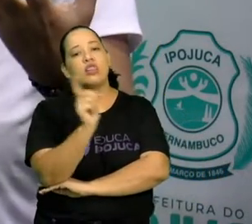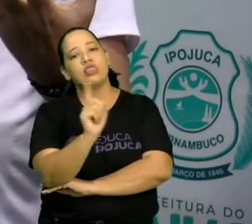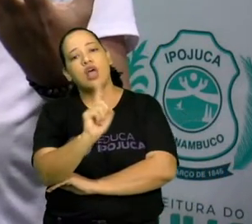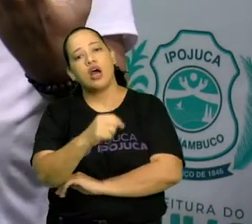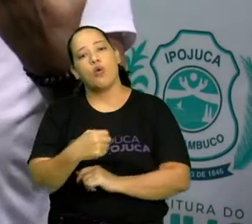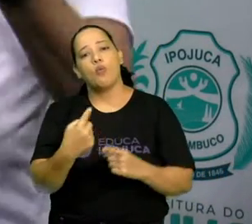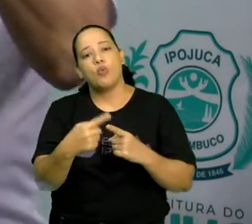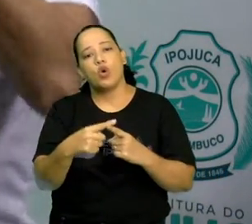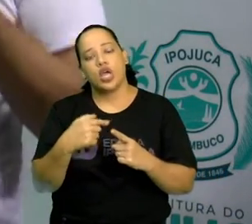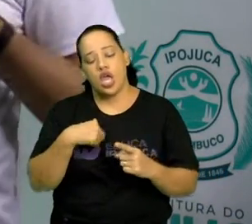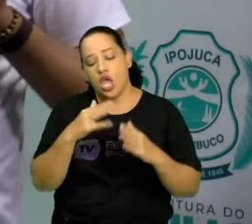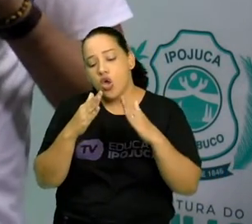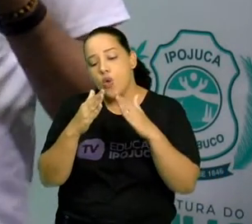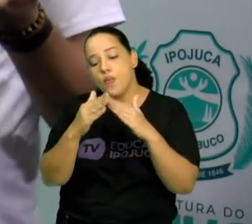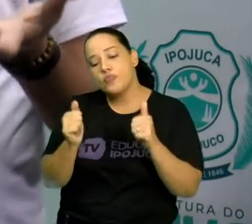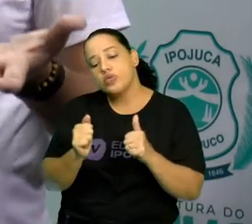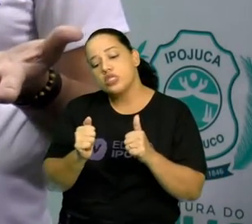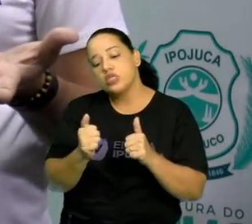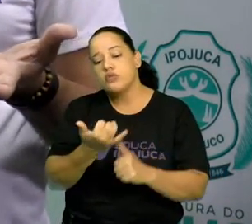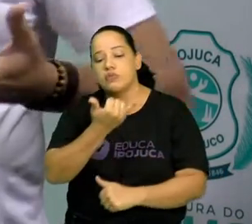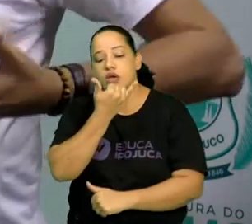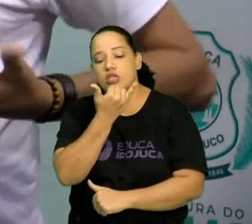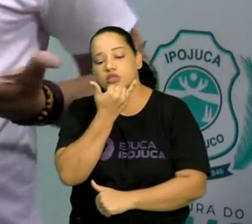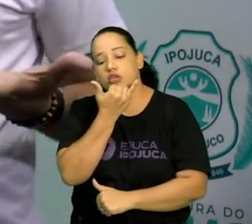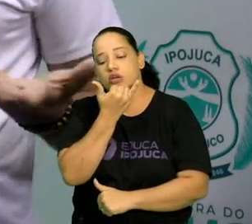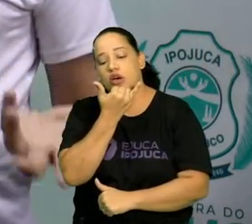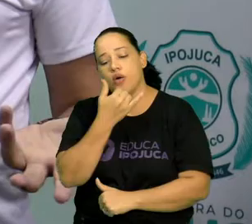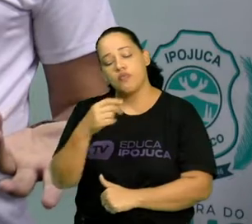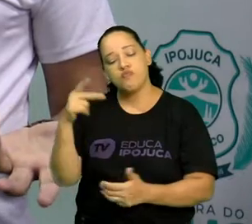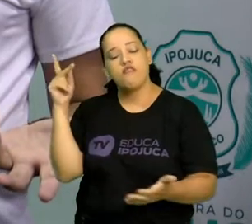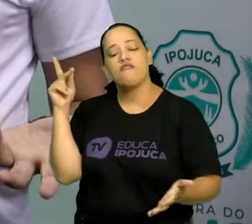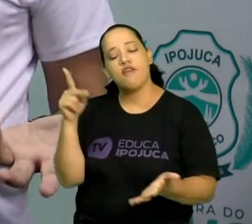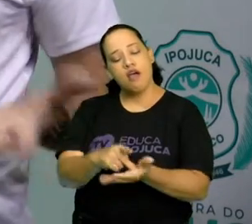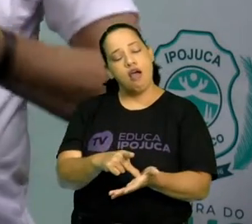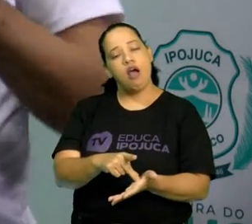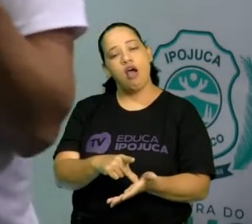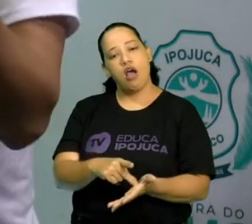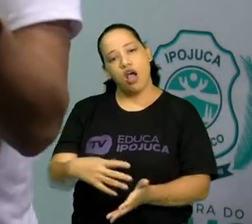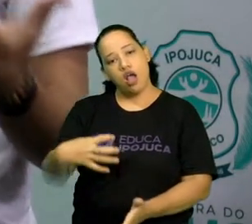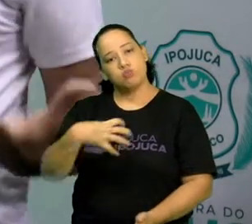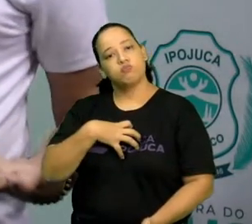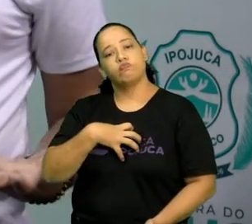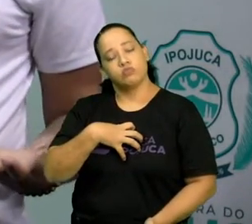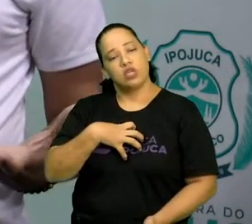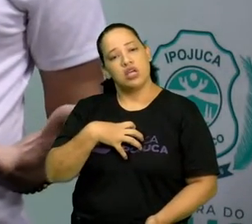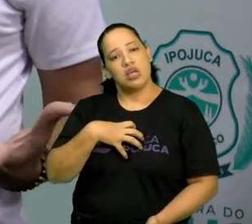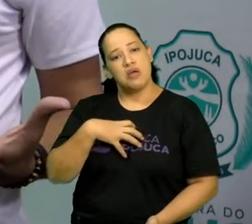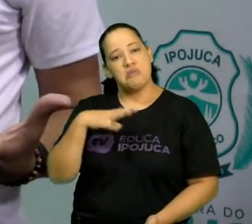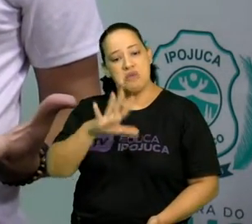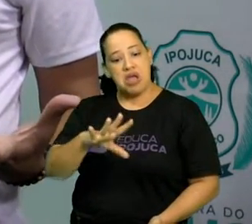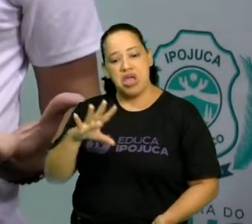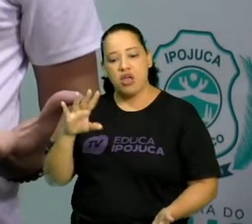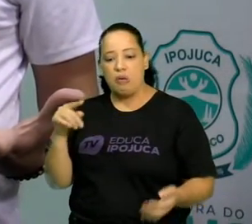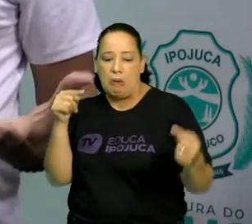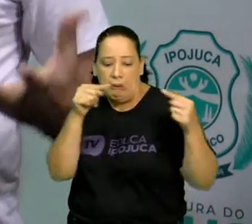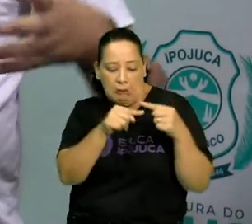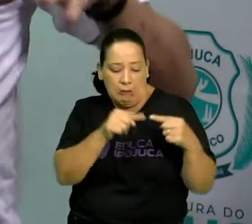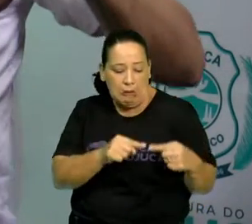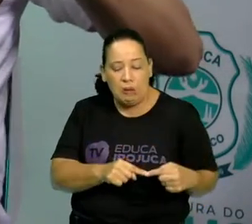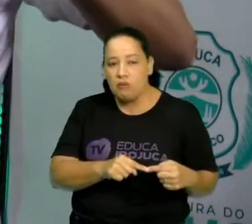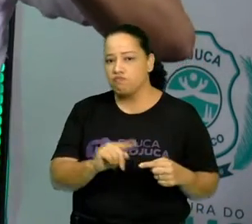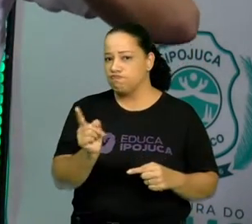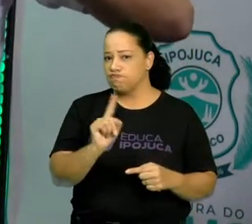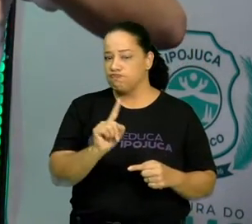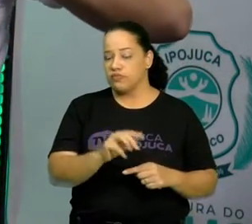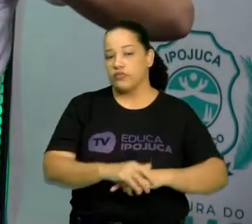pede perdão, mas tem que pedir com verdade, com emoção, e não com um gesto marcado. Aí